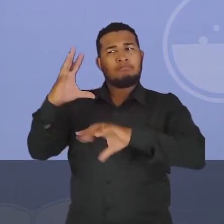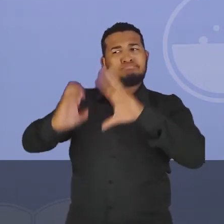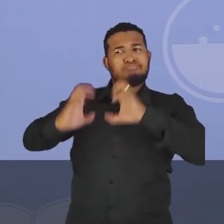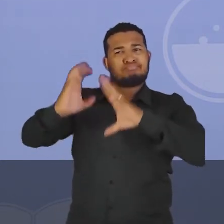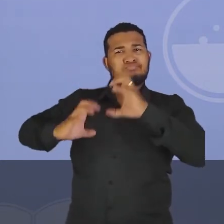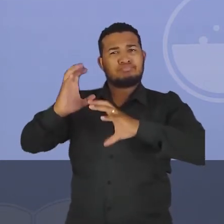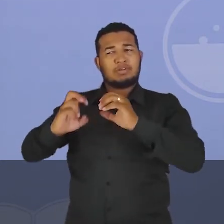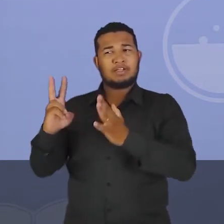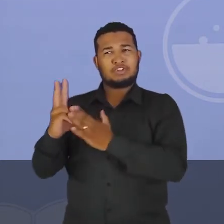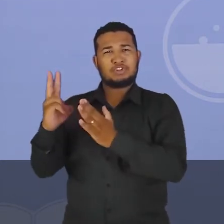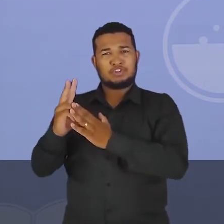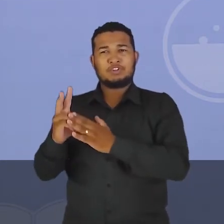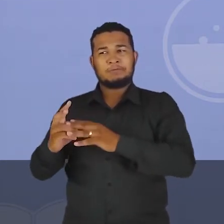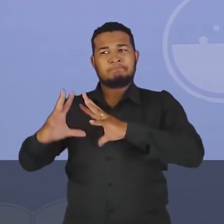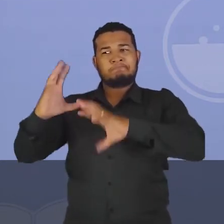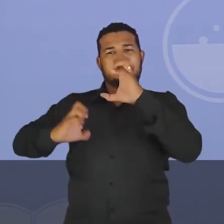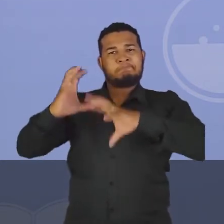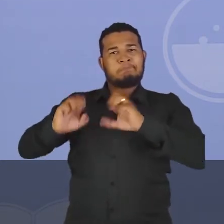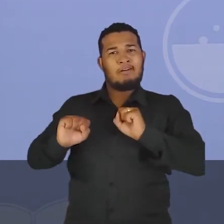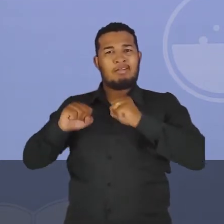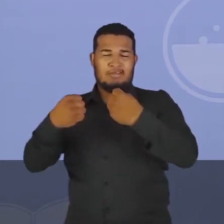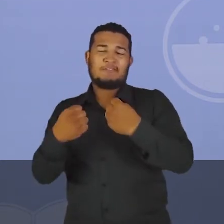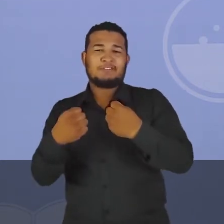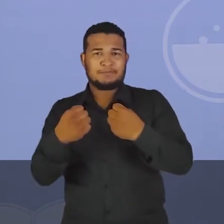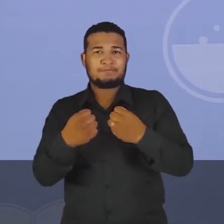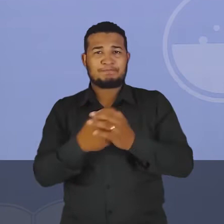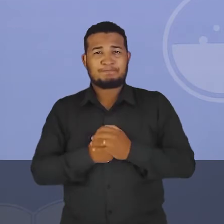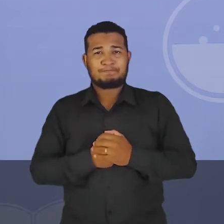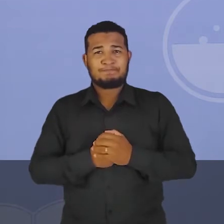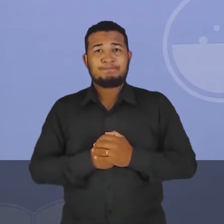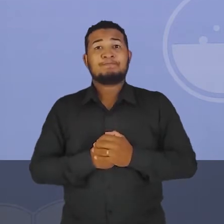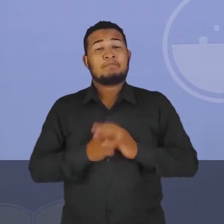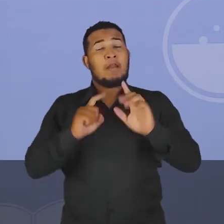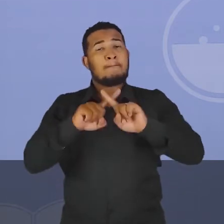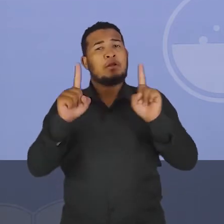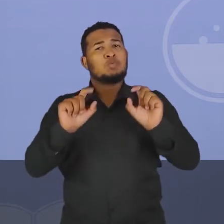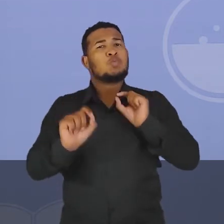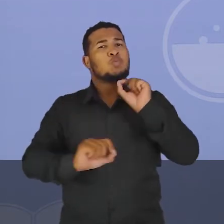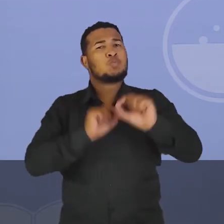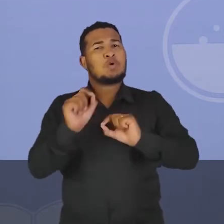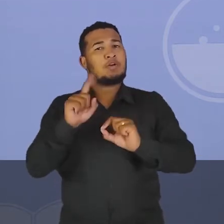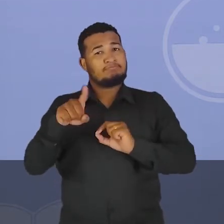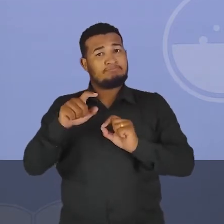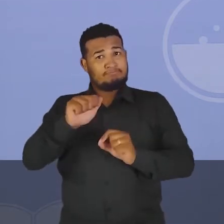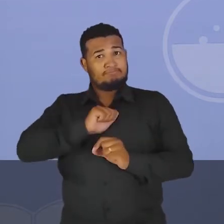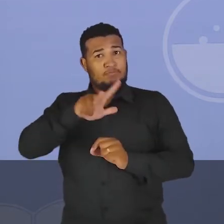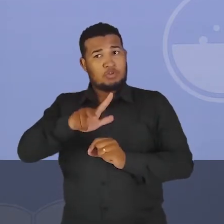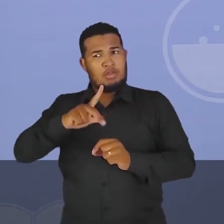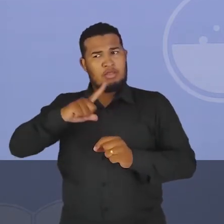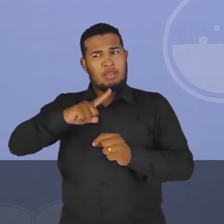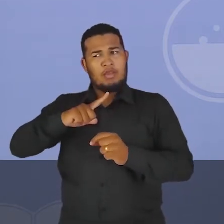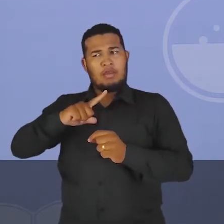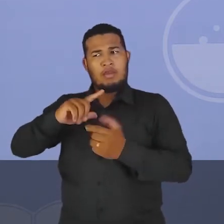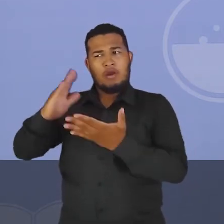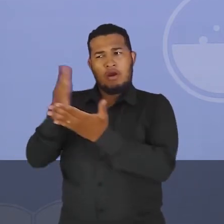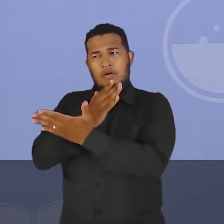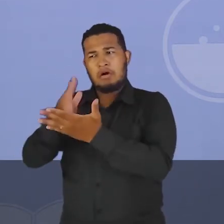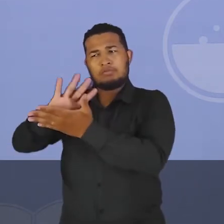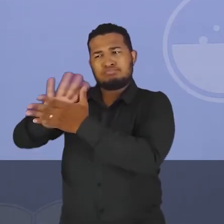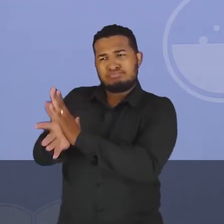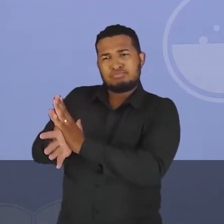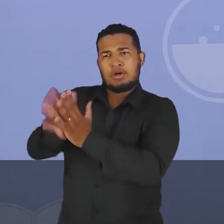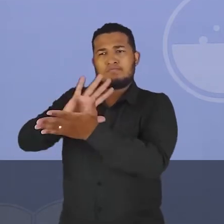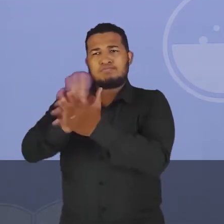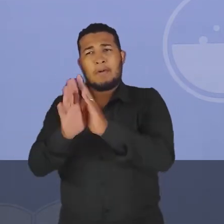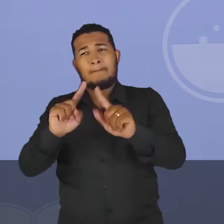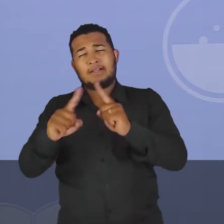né? E que se defendiam em fortificações. A questão é que os portugueses eles vão destruir algumas fortificações, mas eles vão